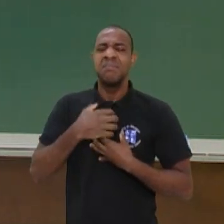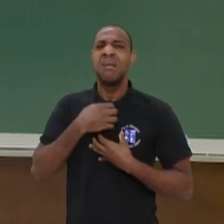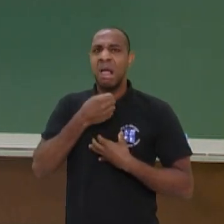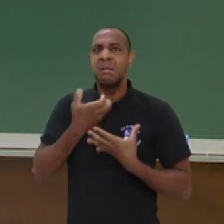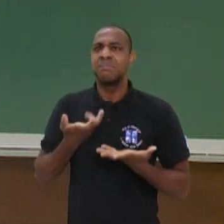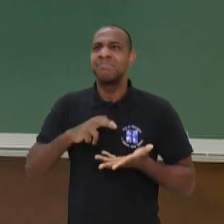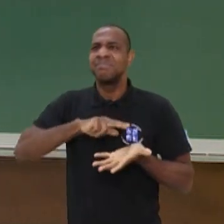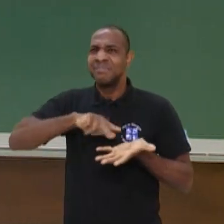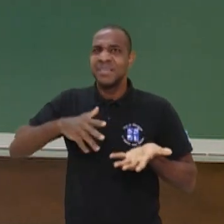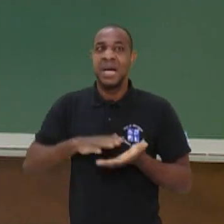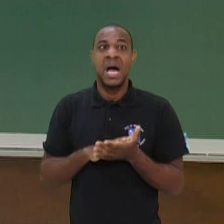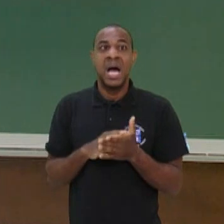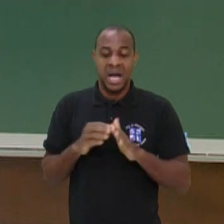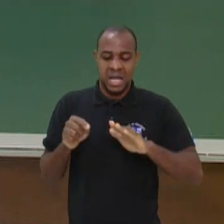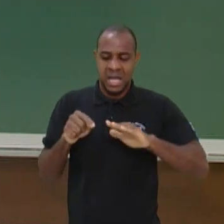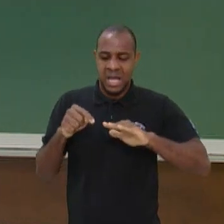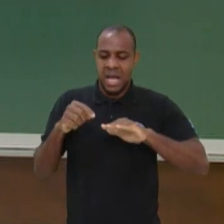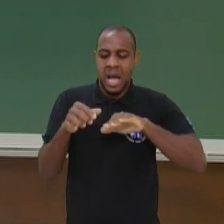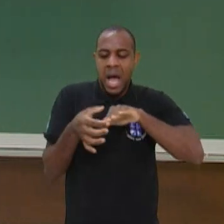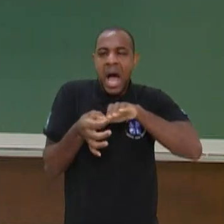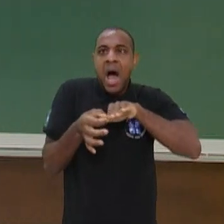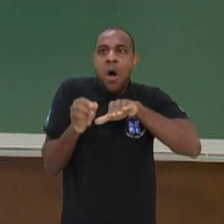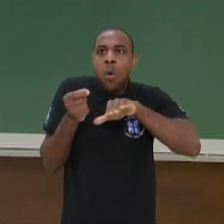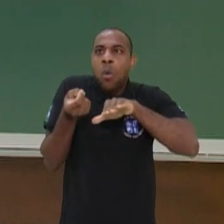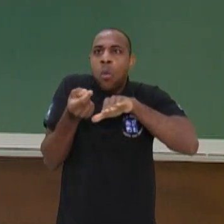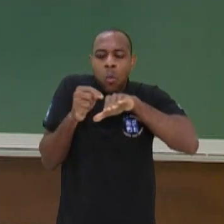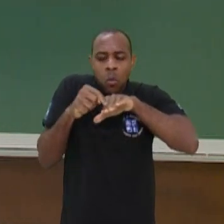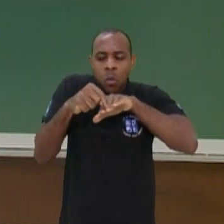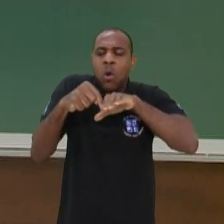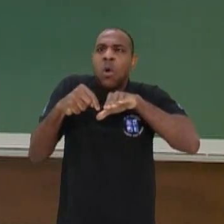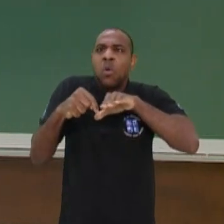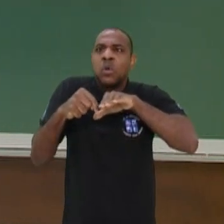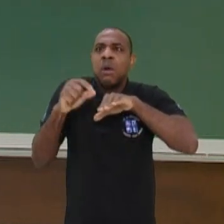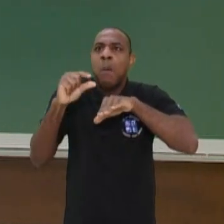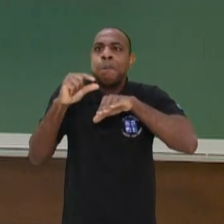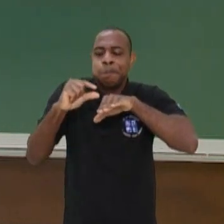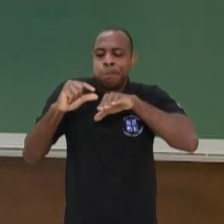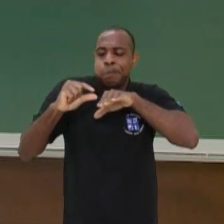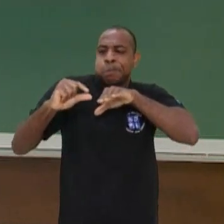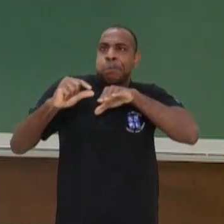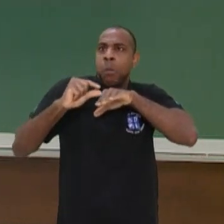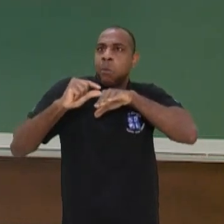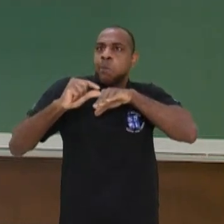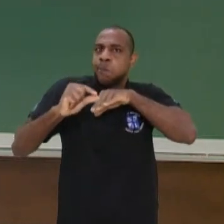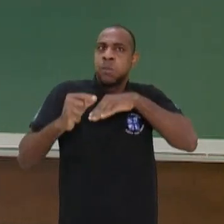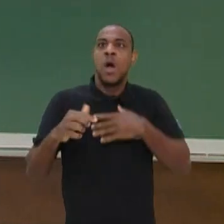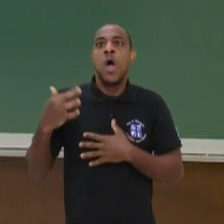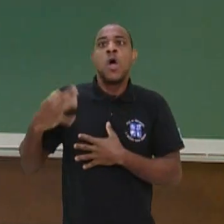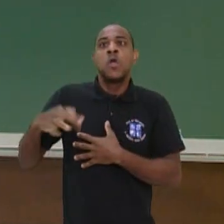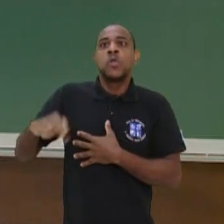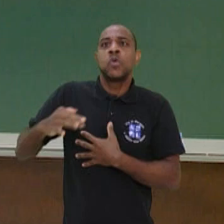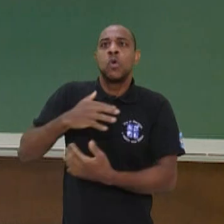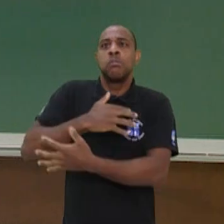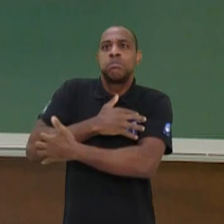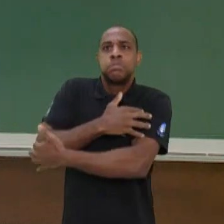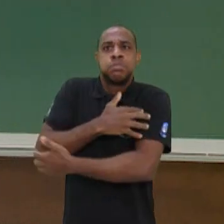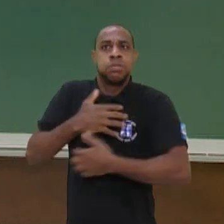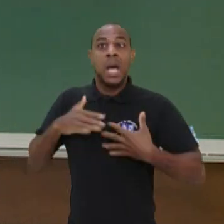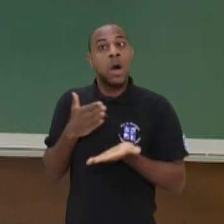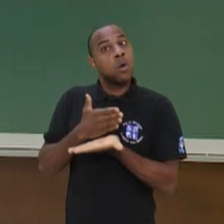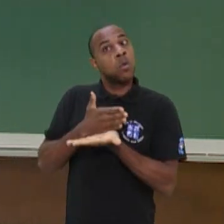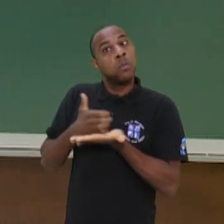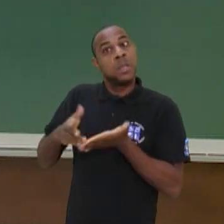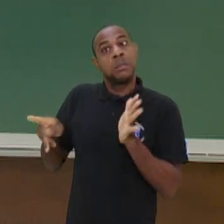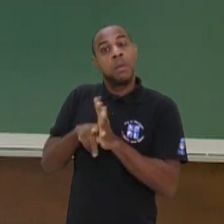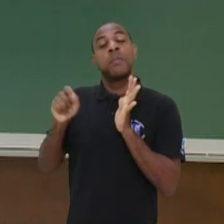As unhas vão ficando mais espessas, mais grossas, dores musculares, dores nas juntas. Esses são sinais iniciais